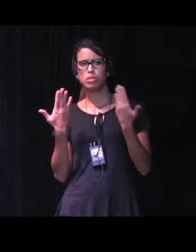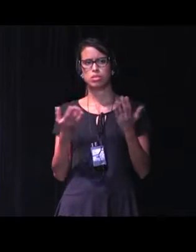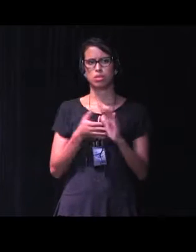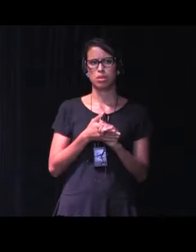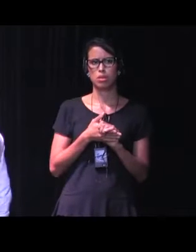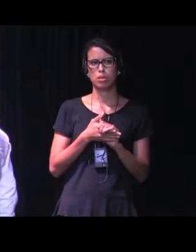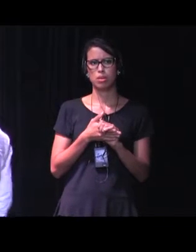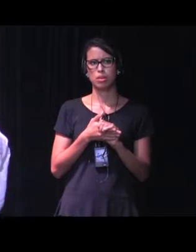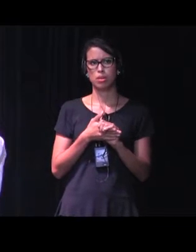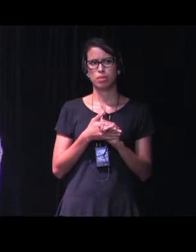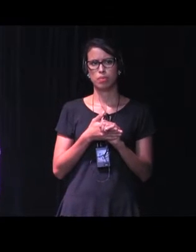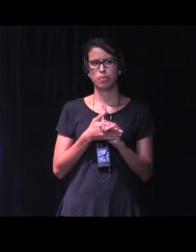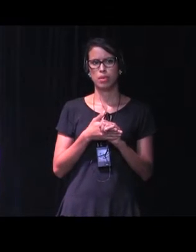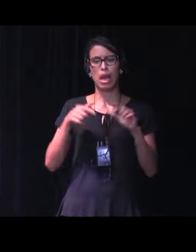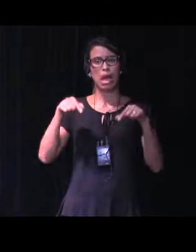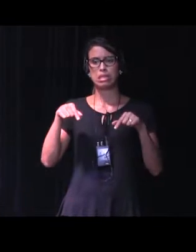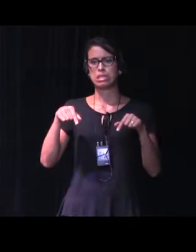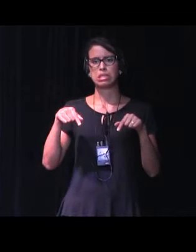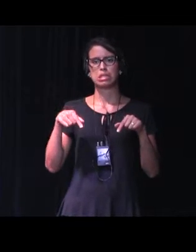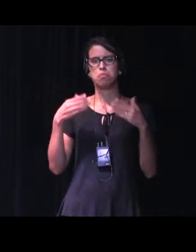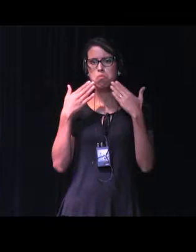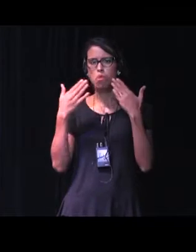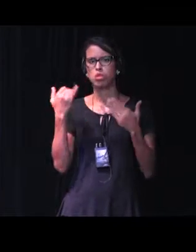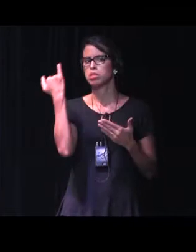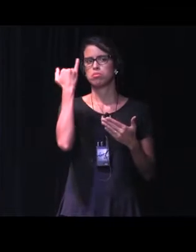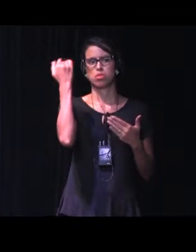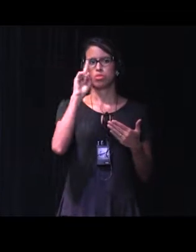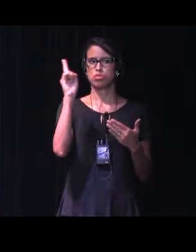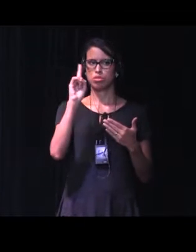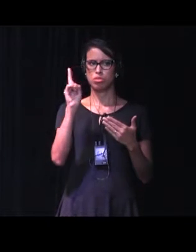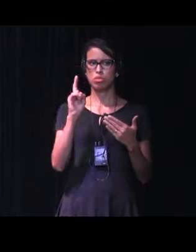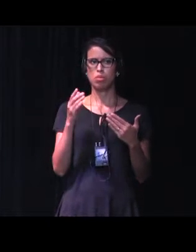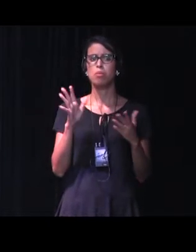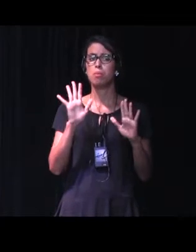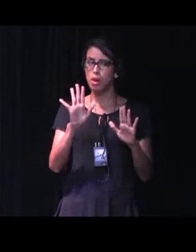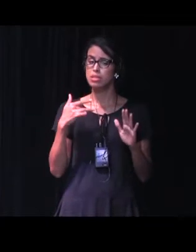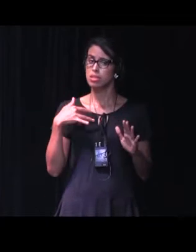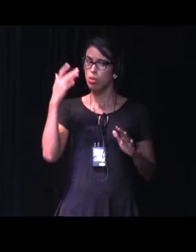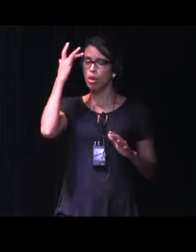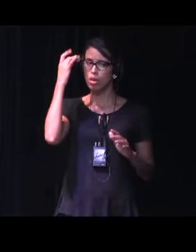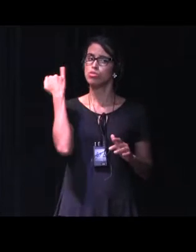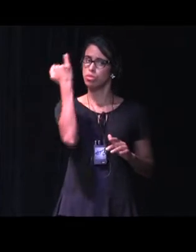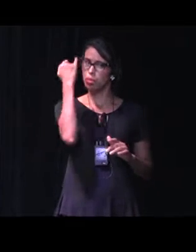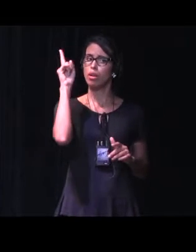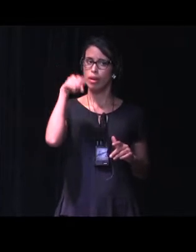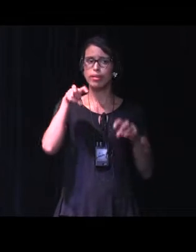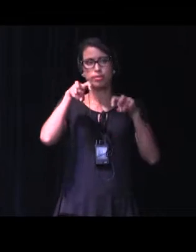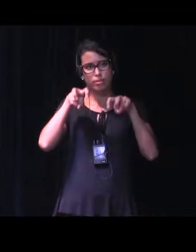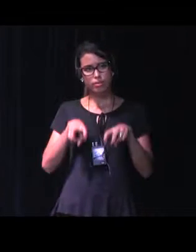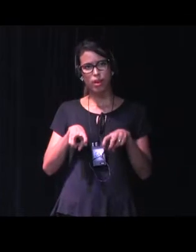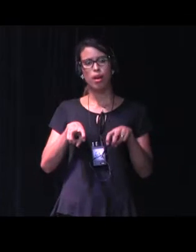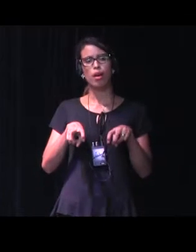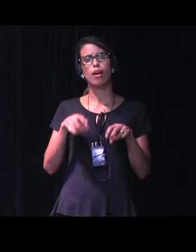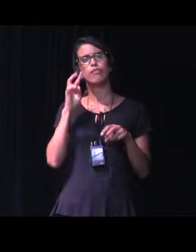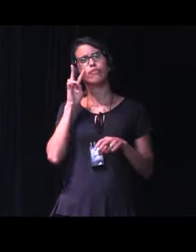fundamental. Não está sendo considerado importante, ou nunca foi considerado importante, mas eu acho que é importante